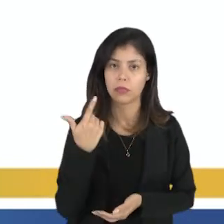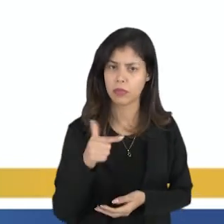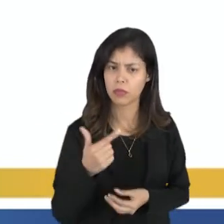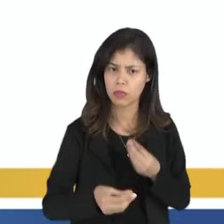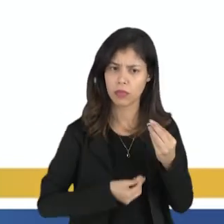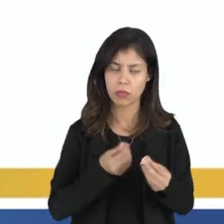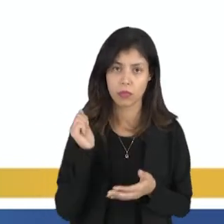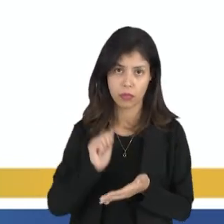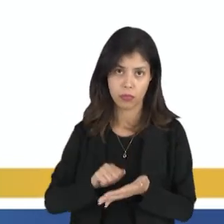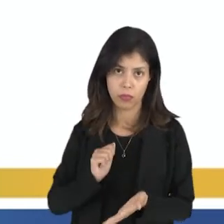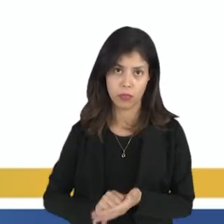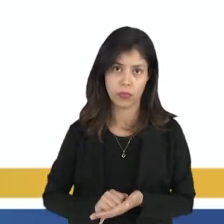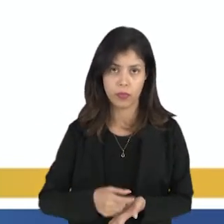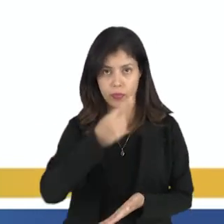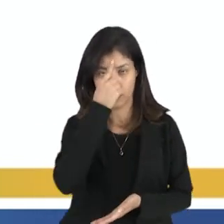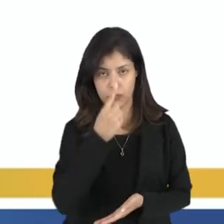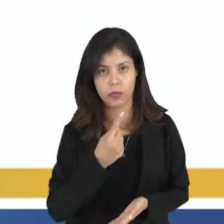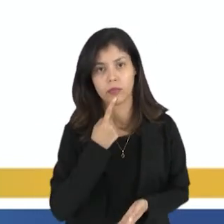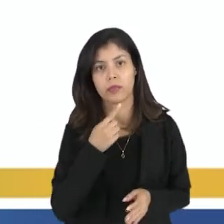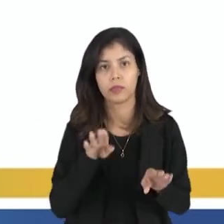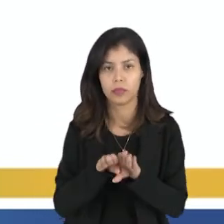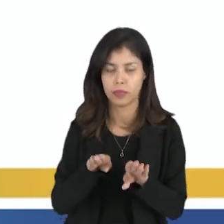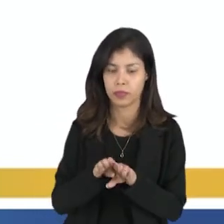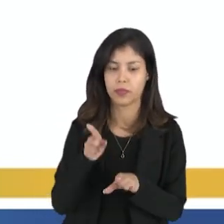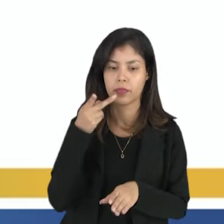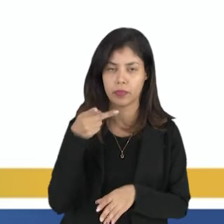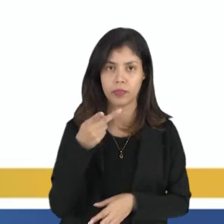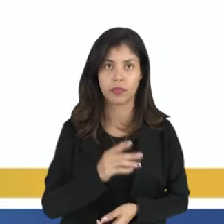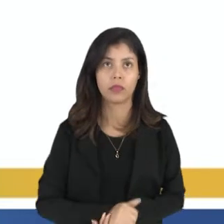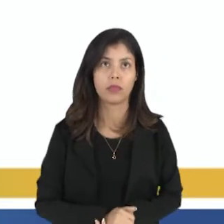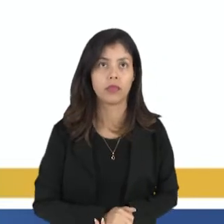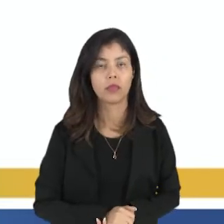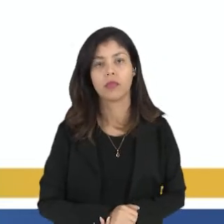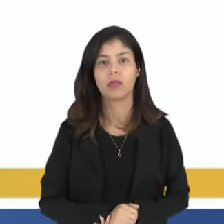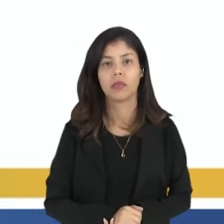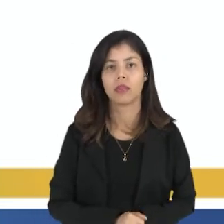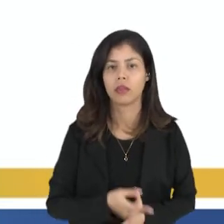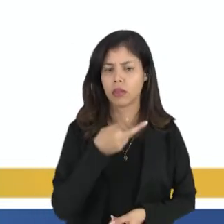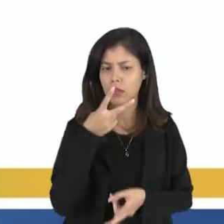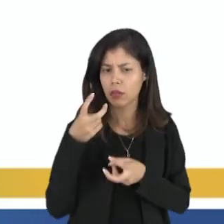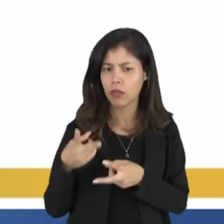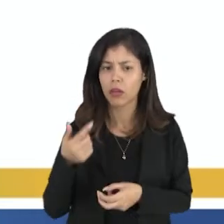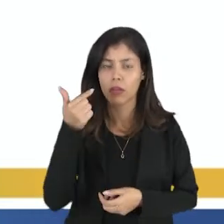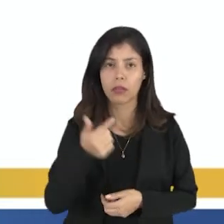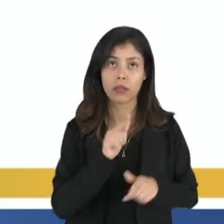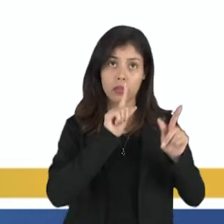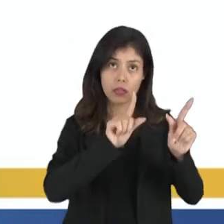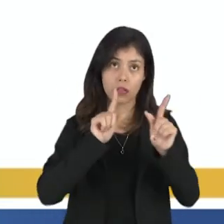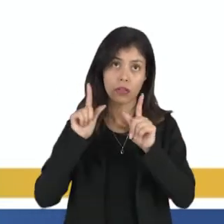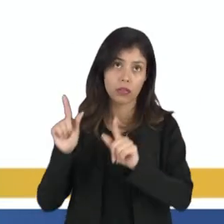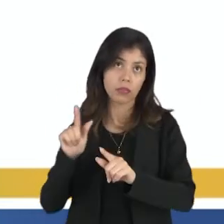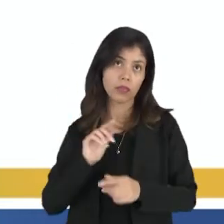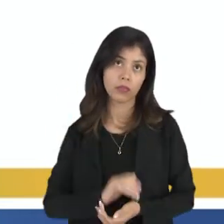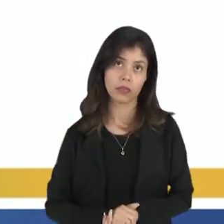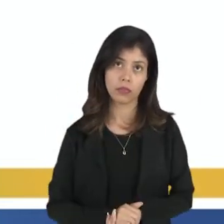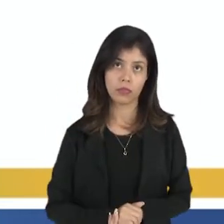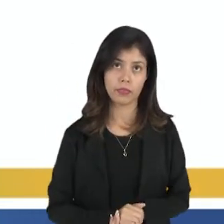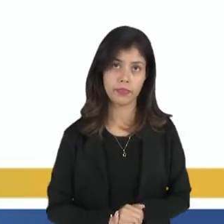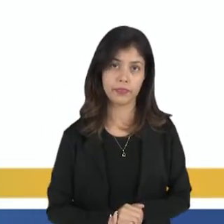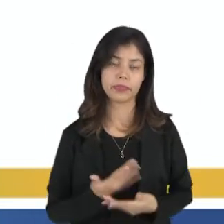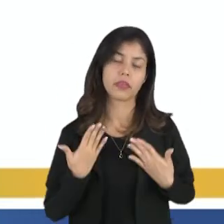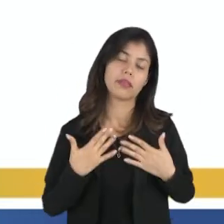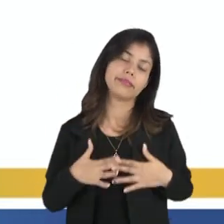apenas o que está escrito, a imagem também fala muito. Observem que no segundo quadrinho ele está com um ar assim